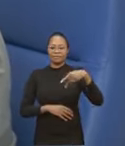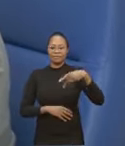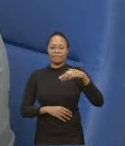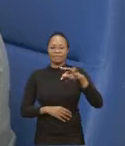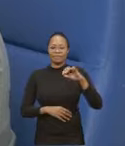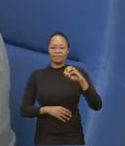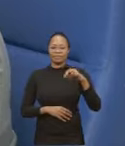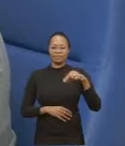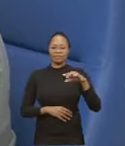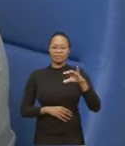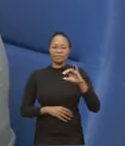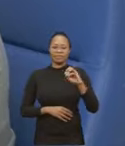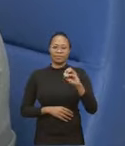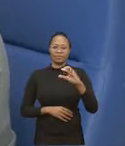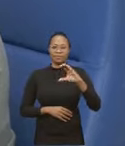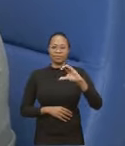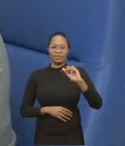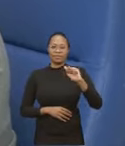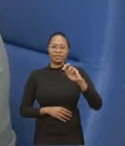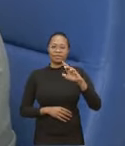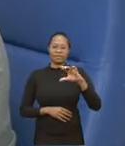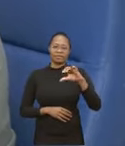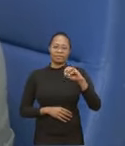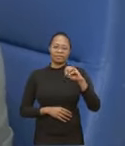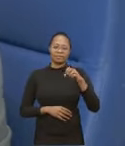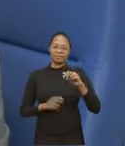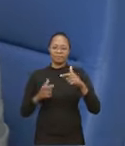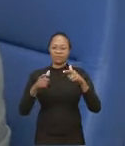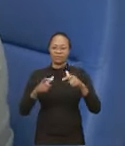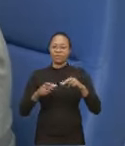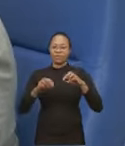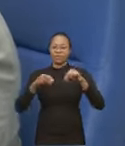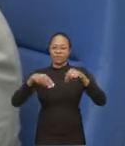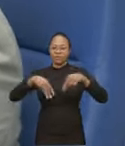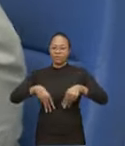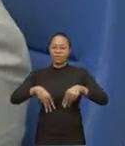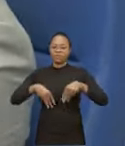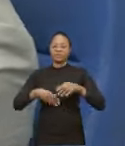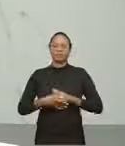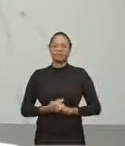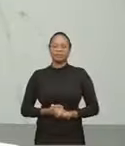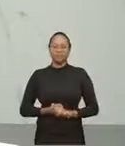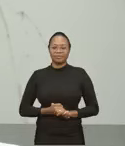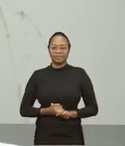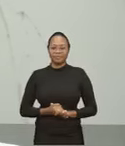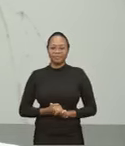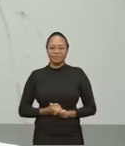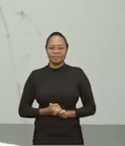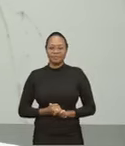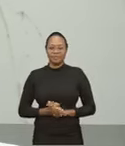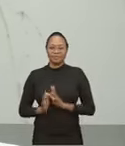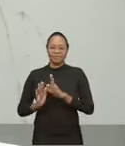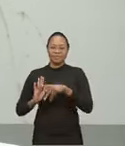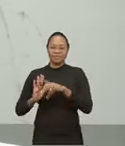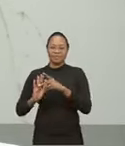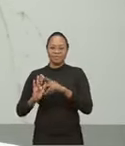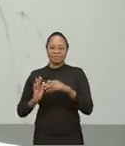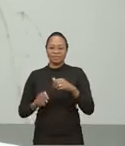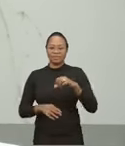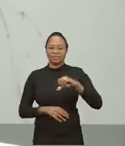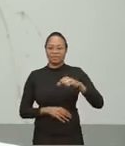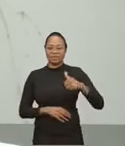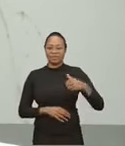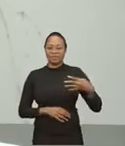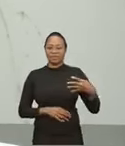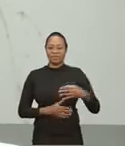travessa Rui Barbosa, bairro Parque das Mangabas, neste município, senhor presidente. Matéria de número 914 do